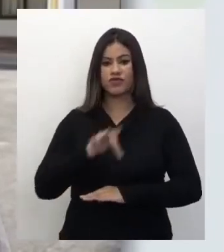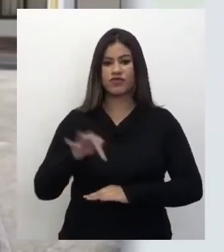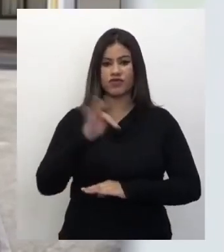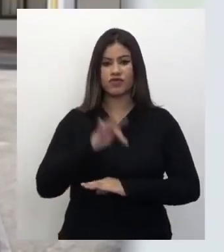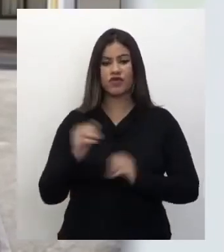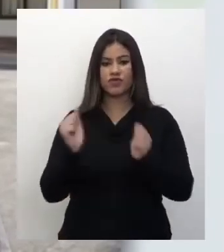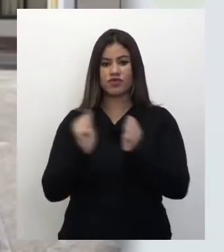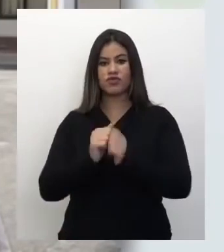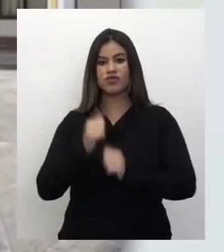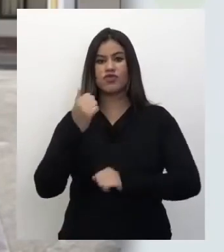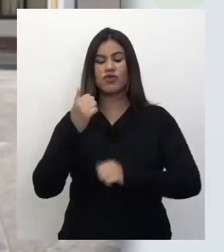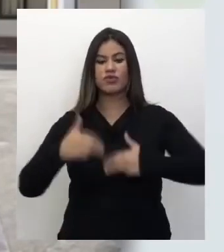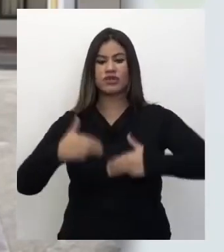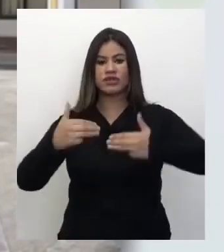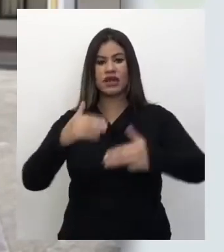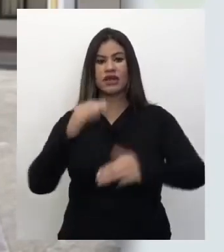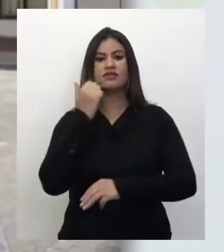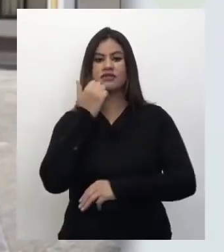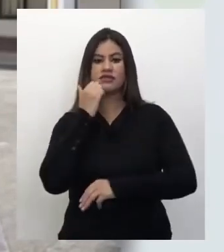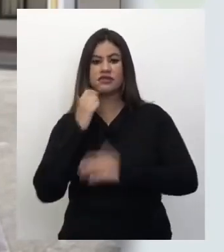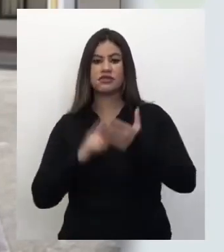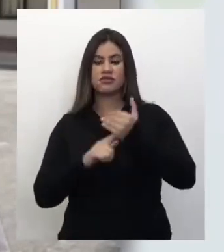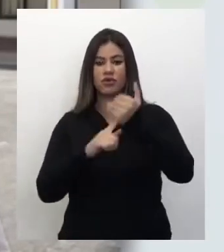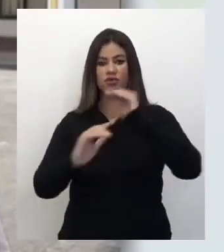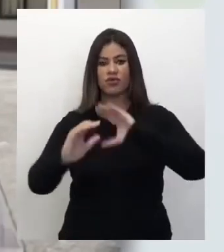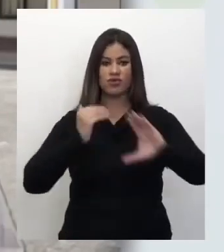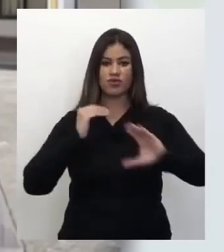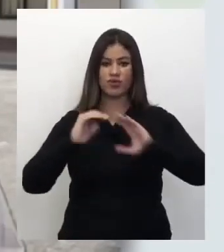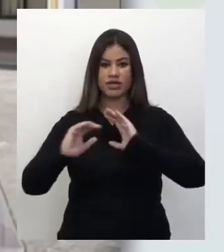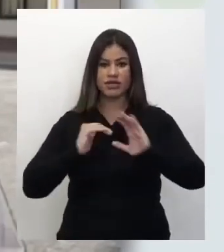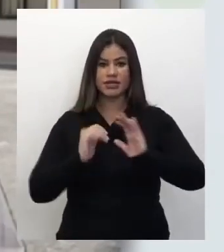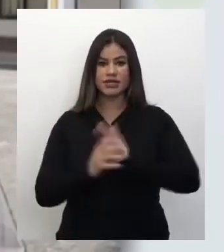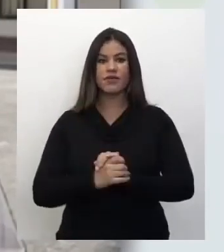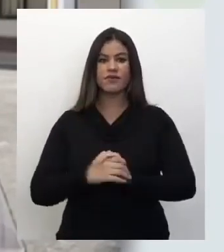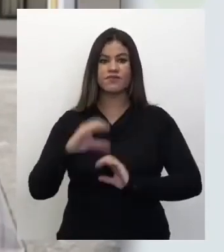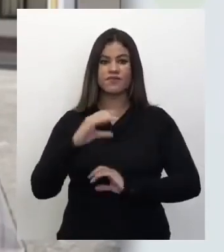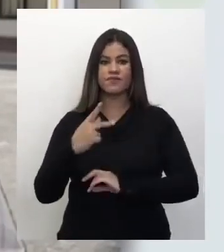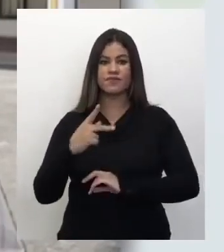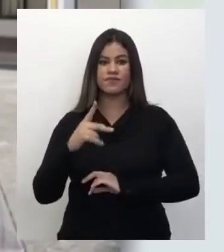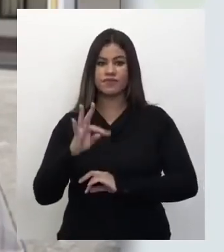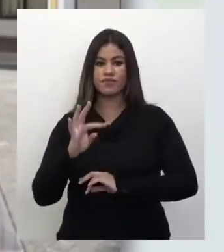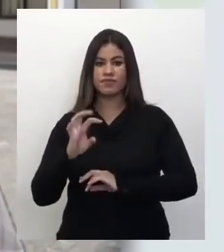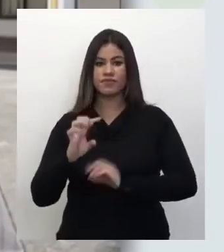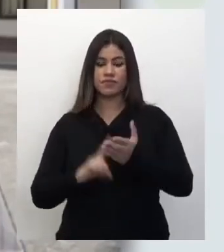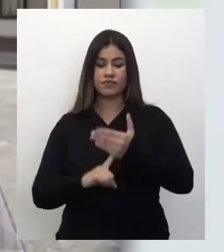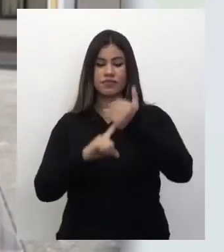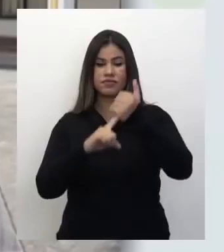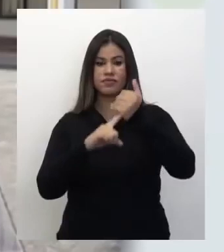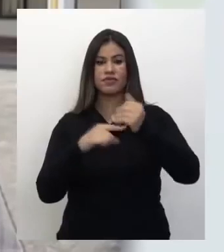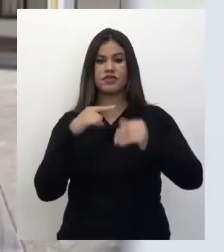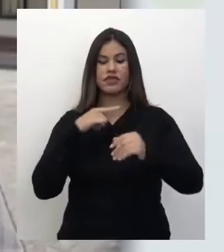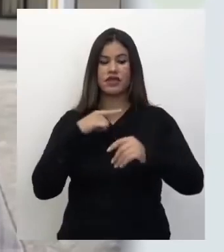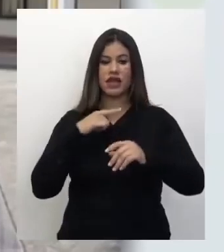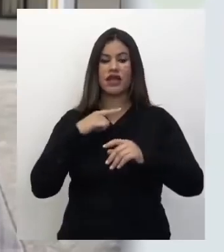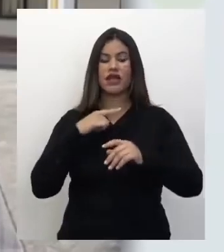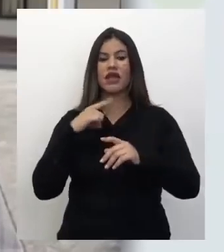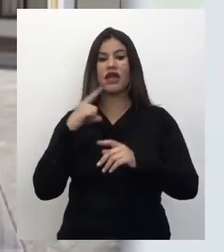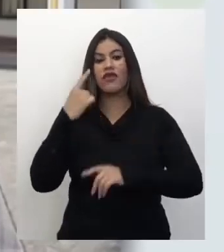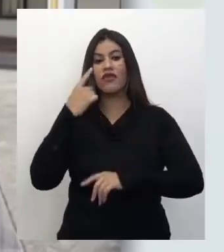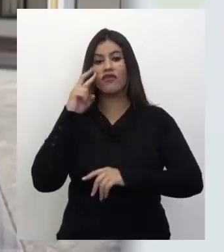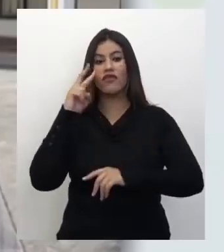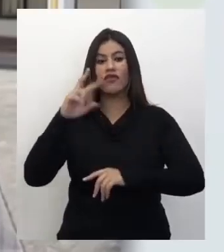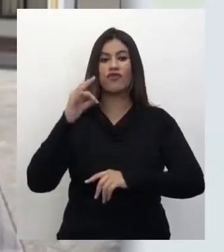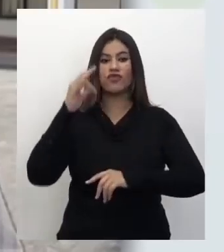Ciência, Tecnologia, Inovações e Comunicações. O CPTEC oferece previsões de tempo e clima para todo o